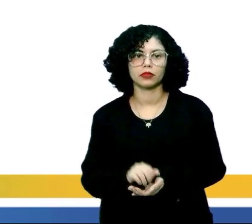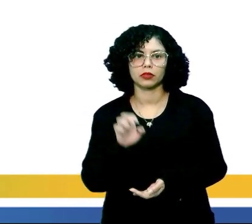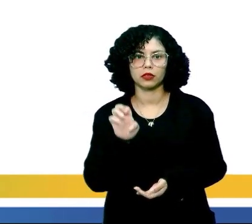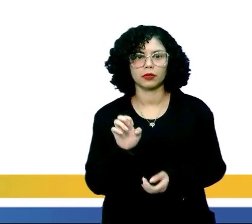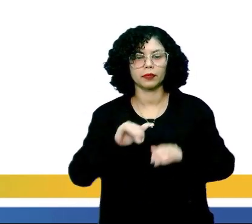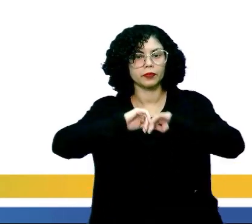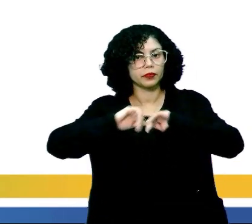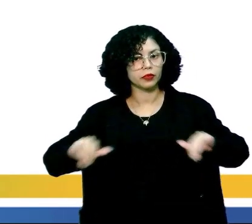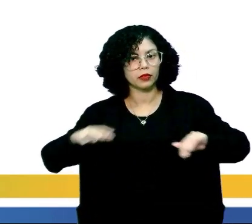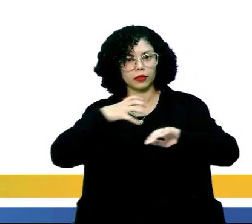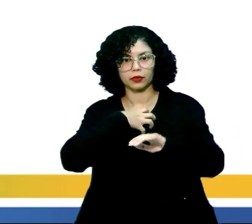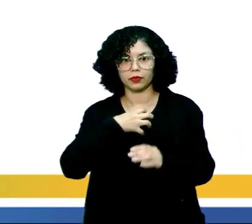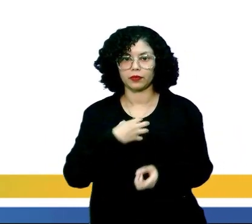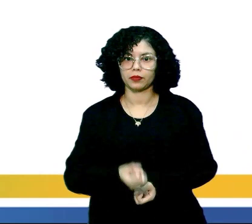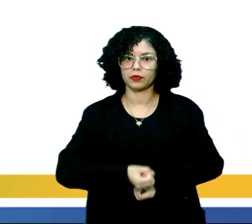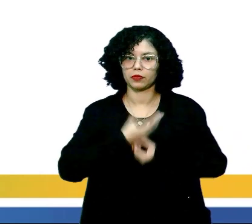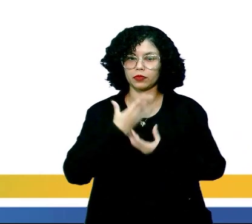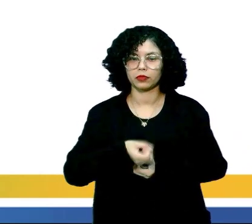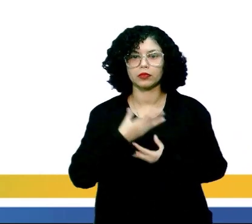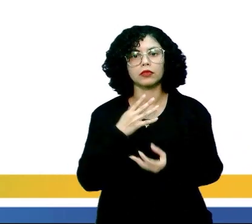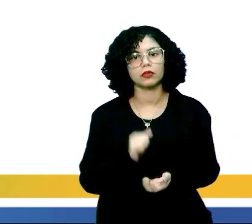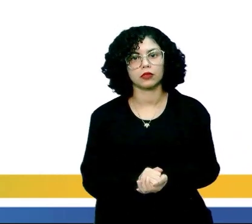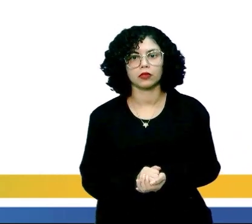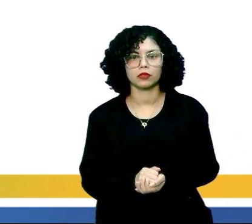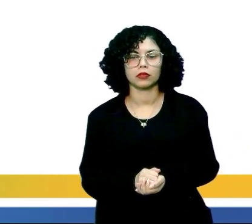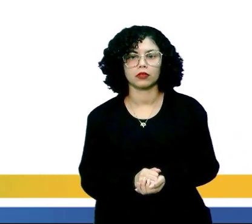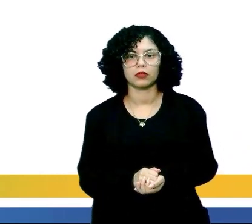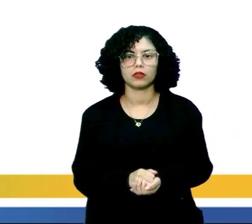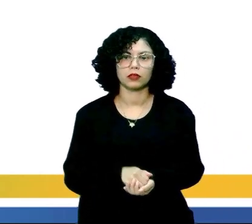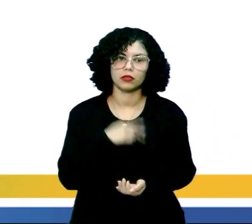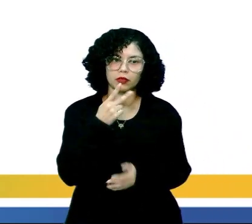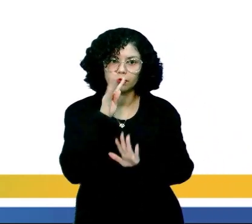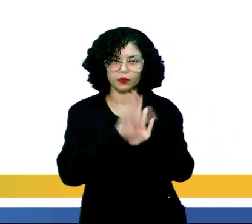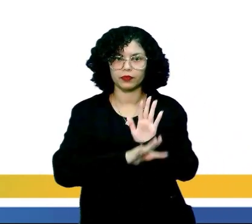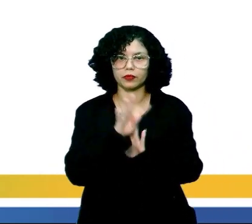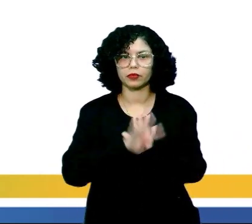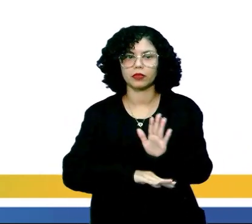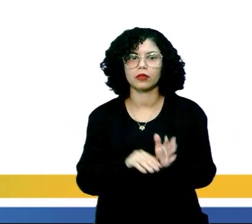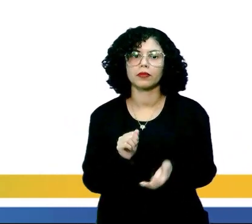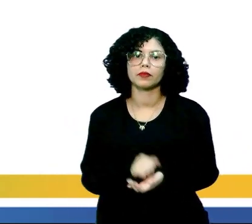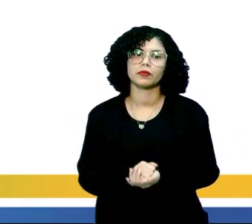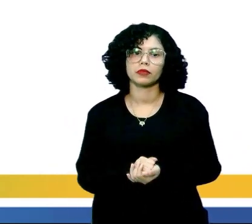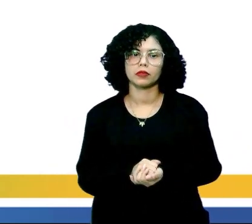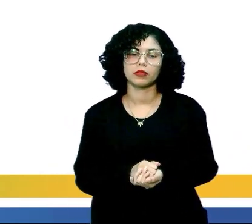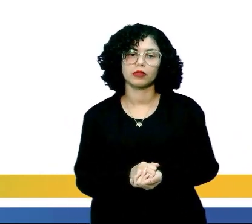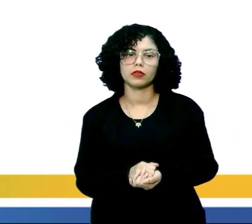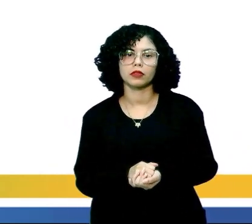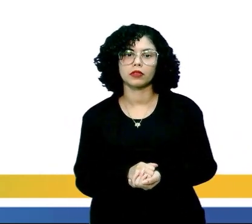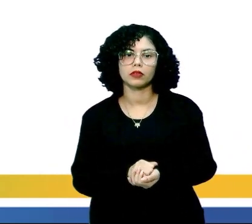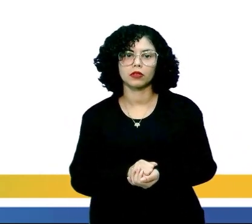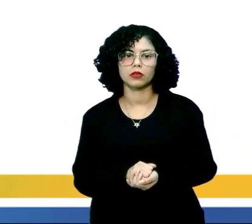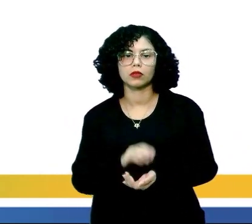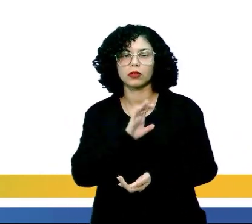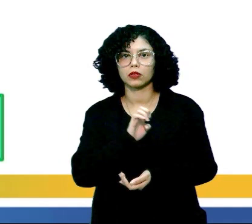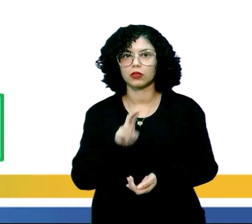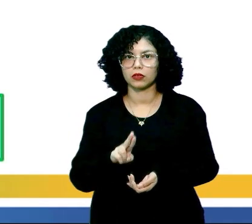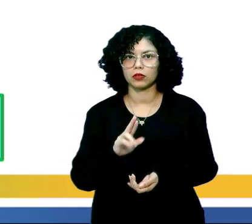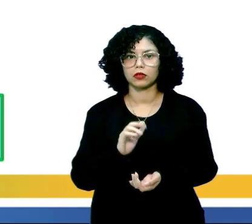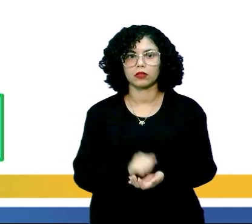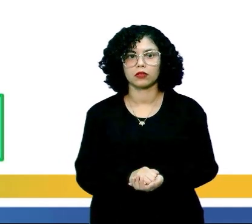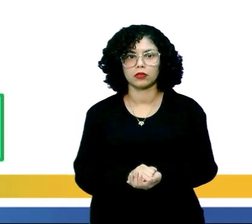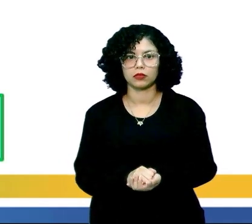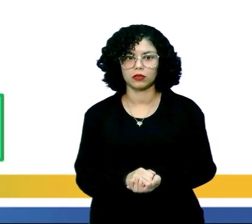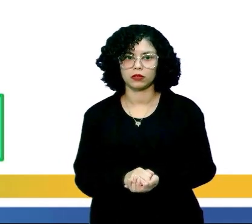E letra E, separa os sentimentos do poeta da voz que fala no texto, ou